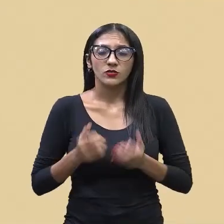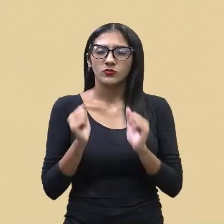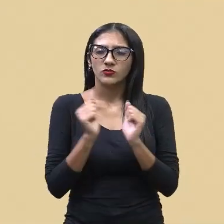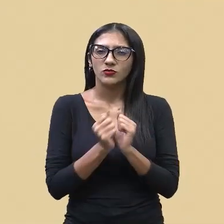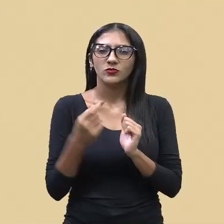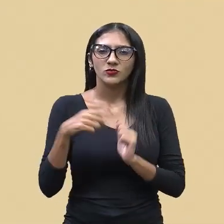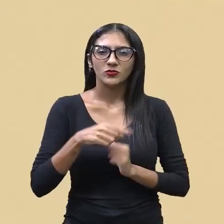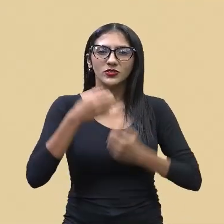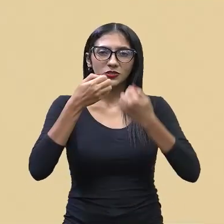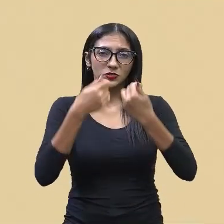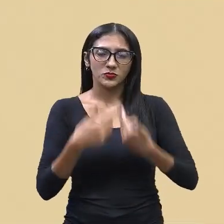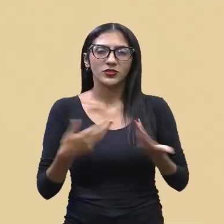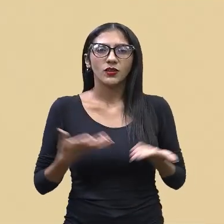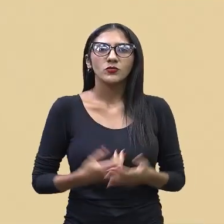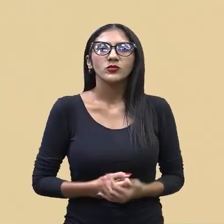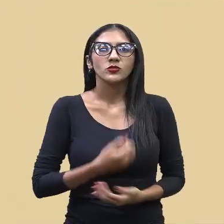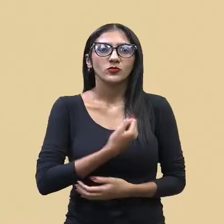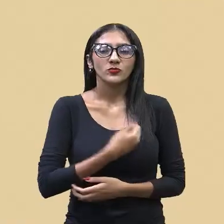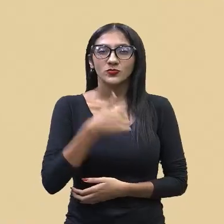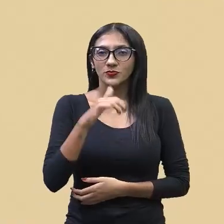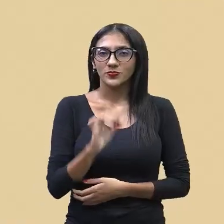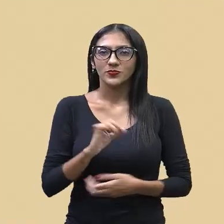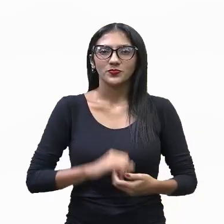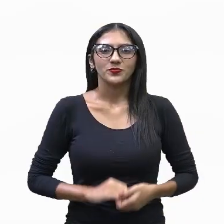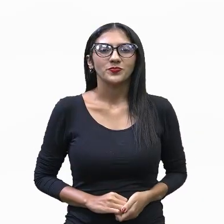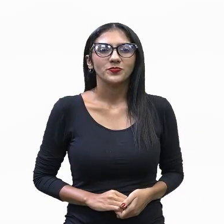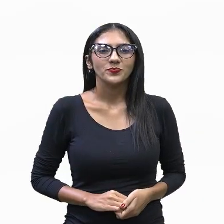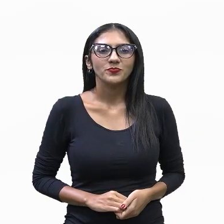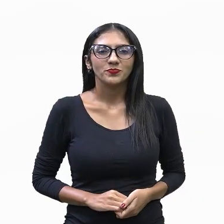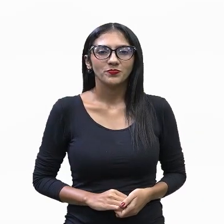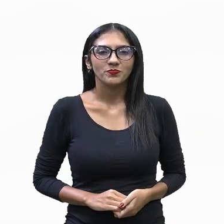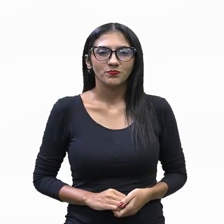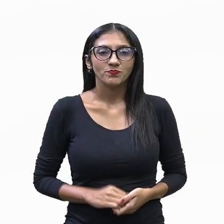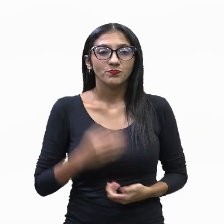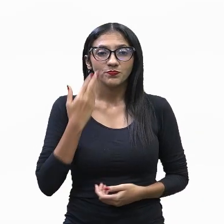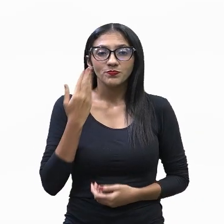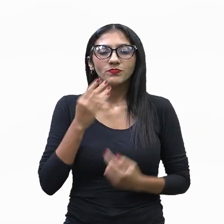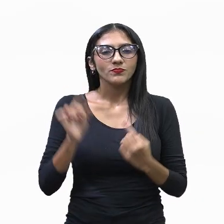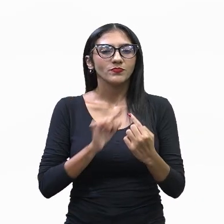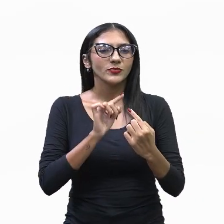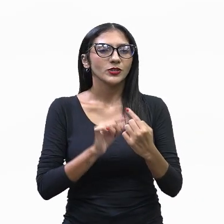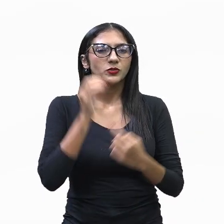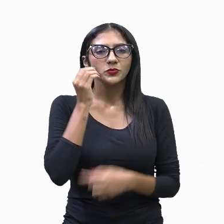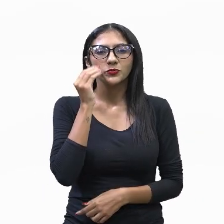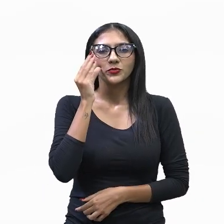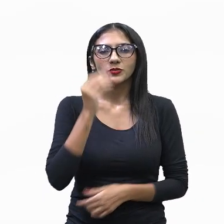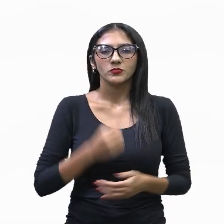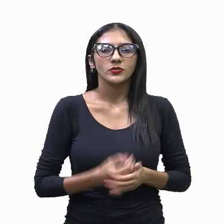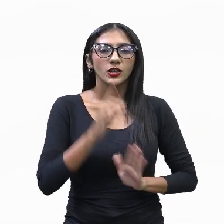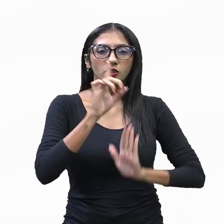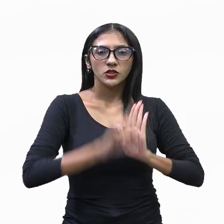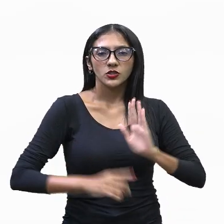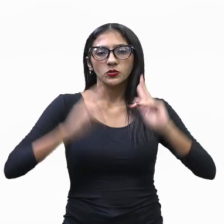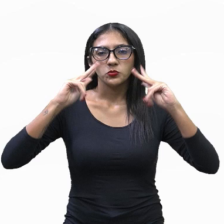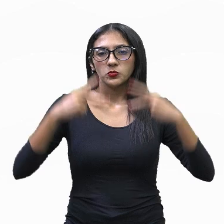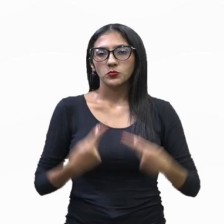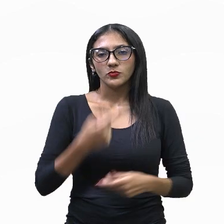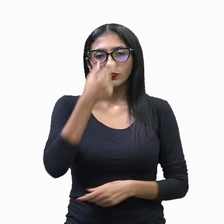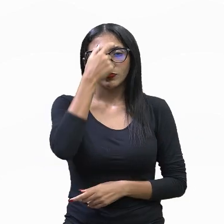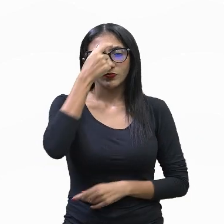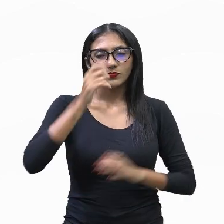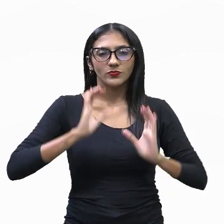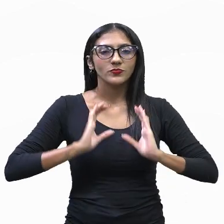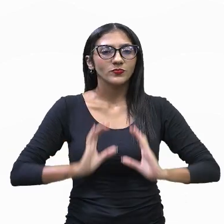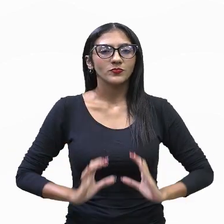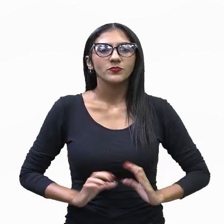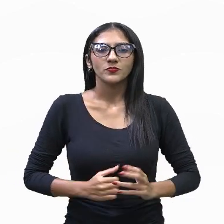vocês na aula de número 10. Aula de número 10, objeto de conhecimento, direitos humanos e